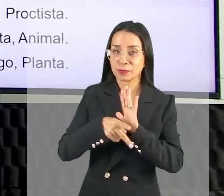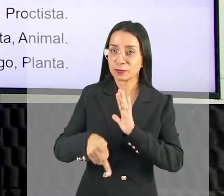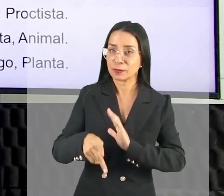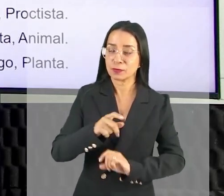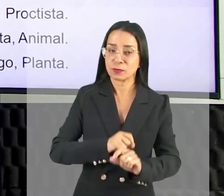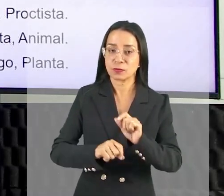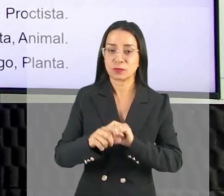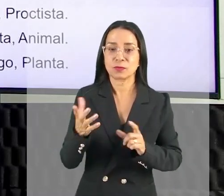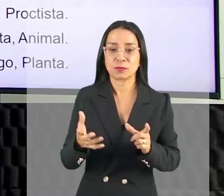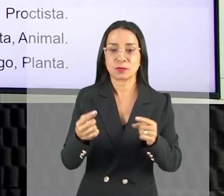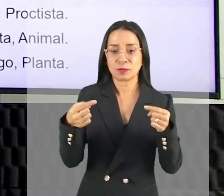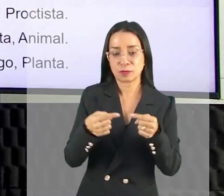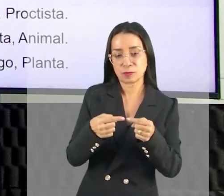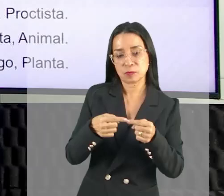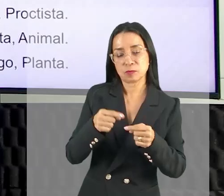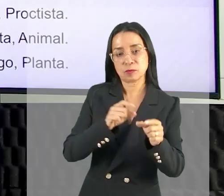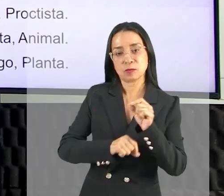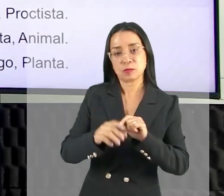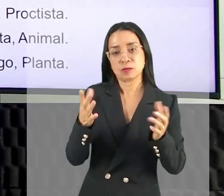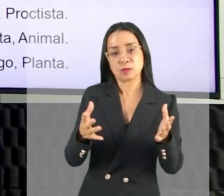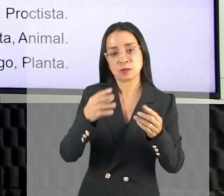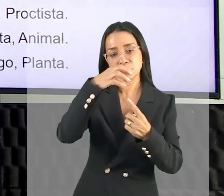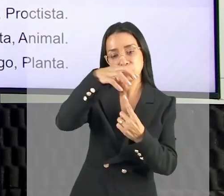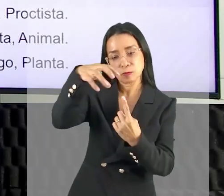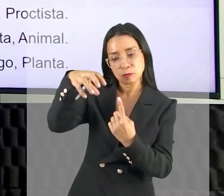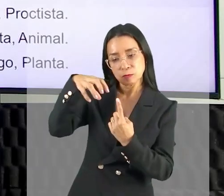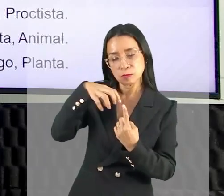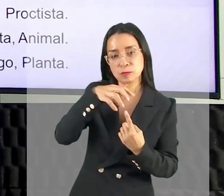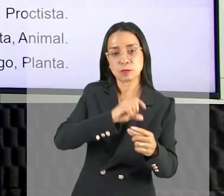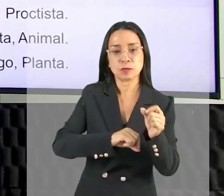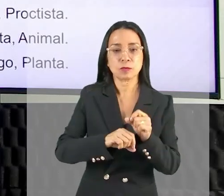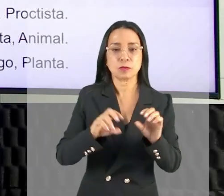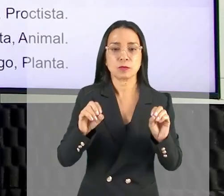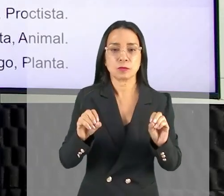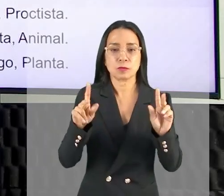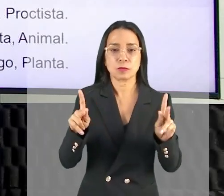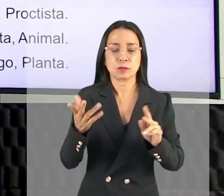características que diagnosticam os reinos, tá bom?